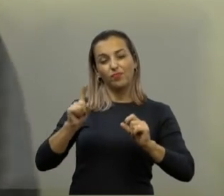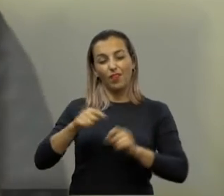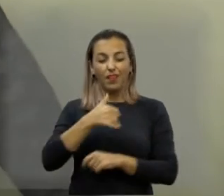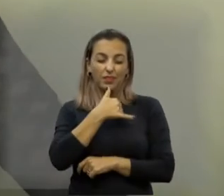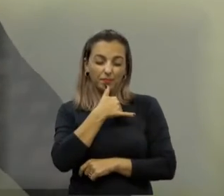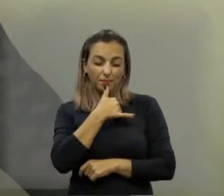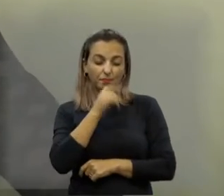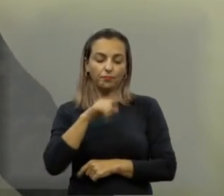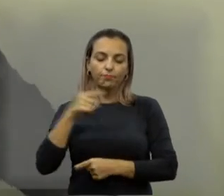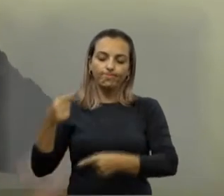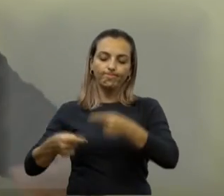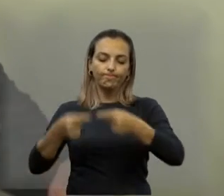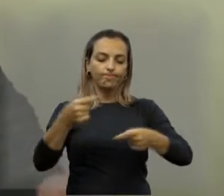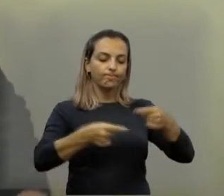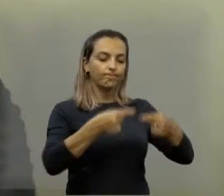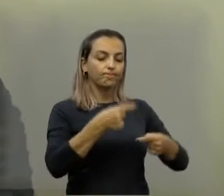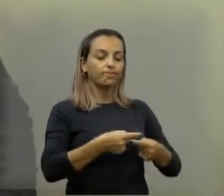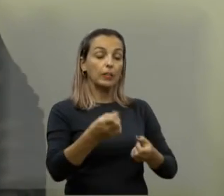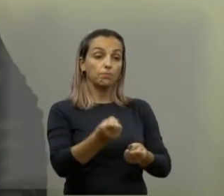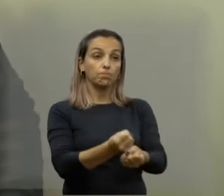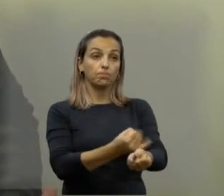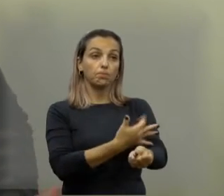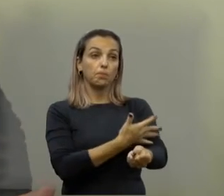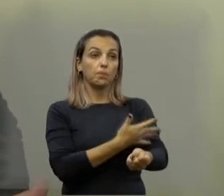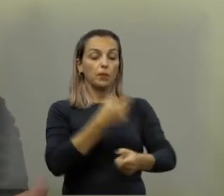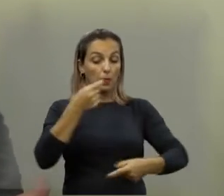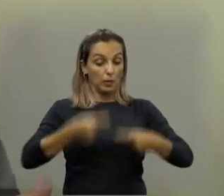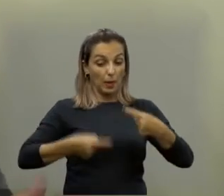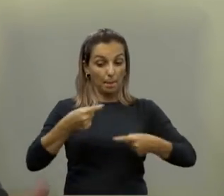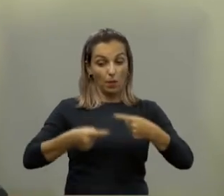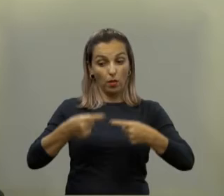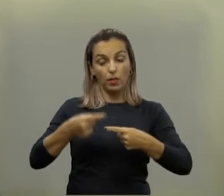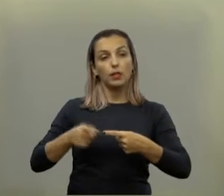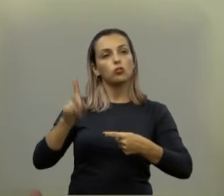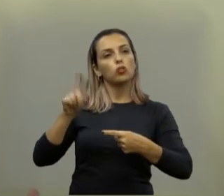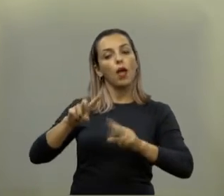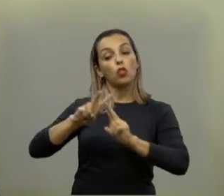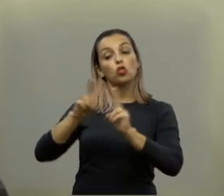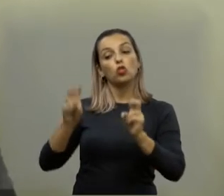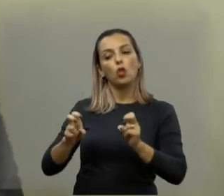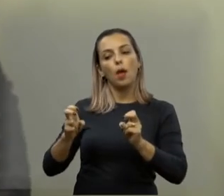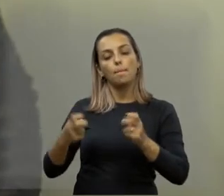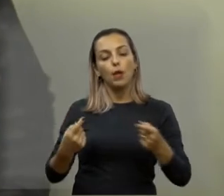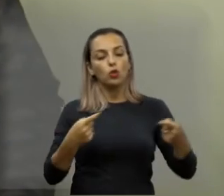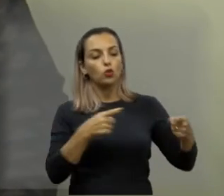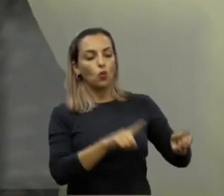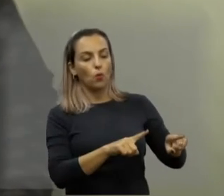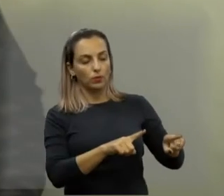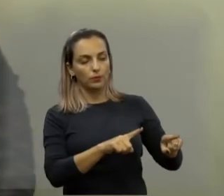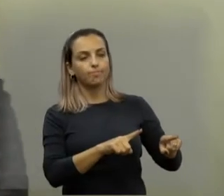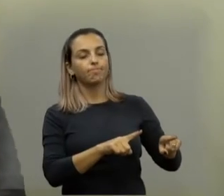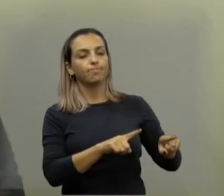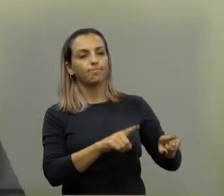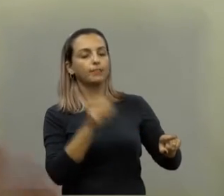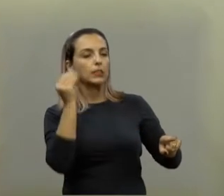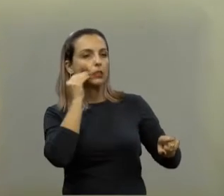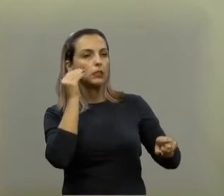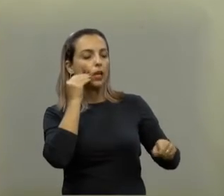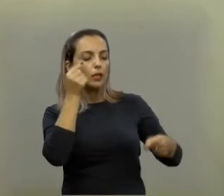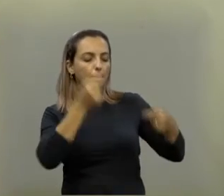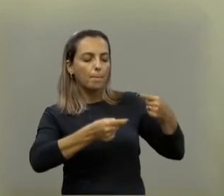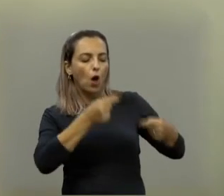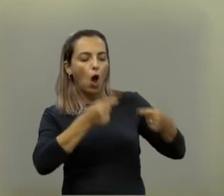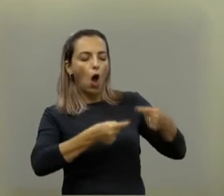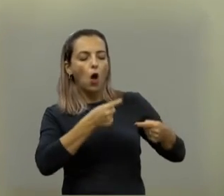infelizmente os debates são acalorados e a política sobre isso não é a posição é tenta politizar